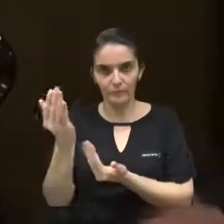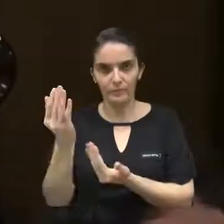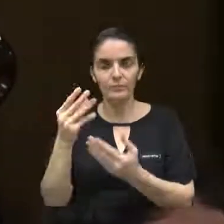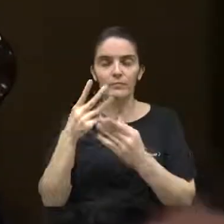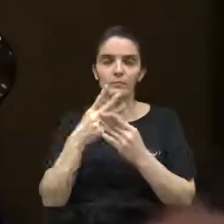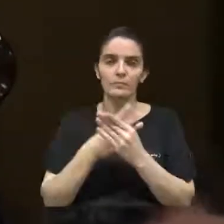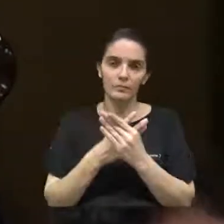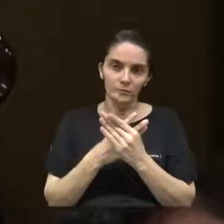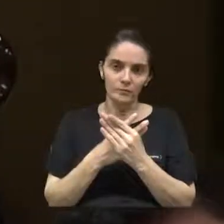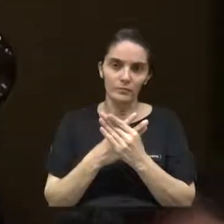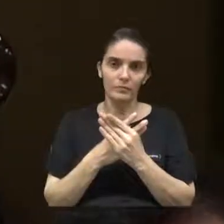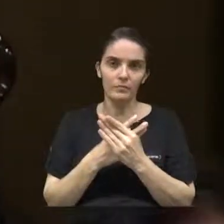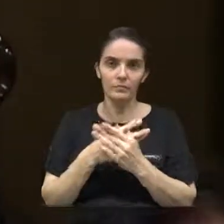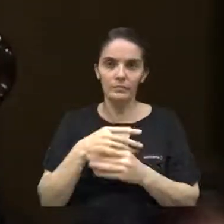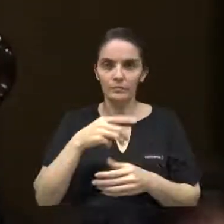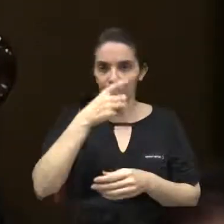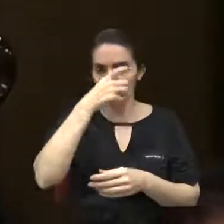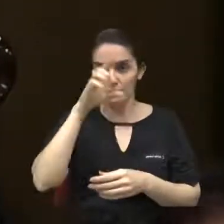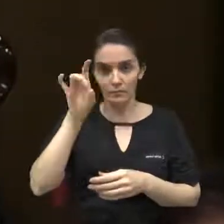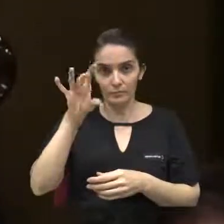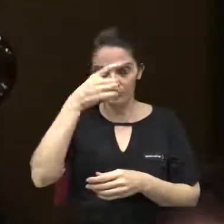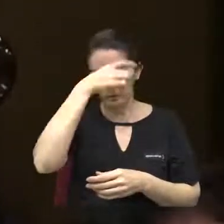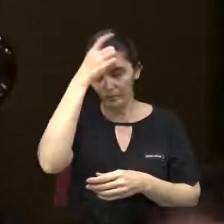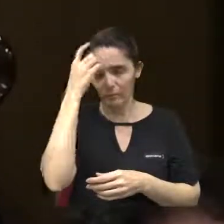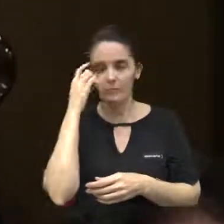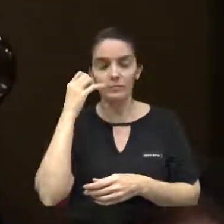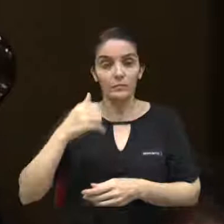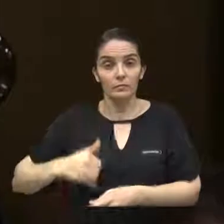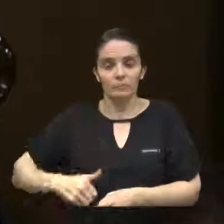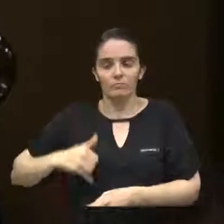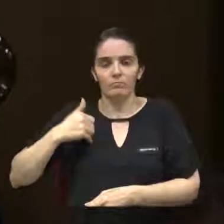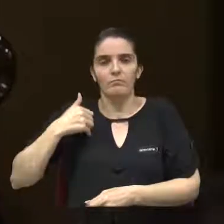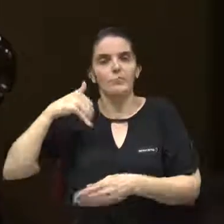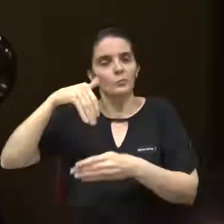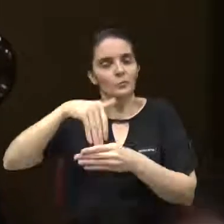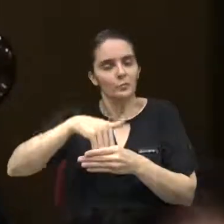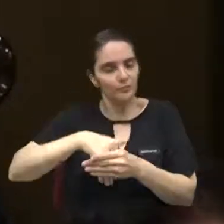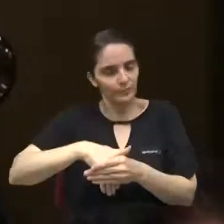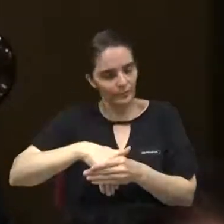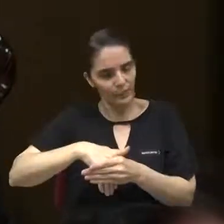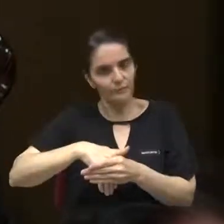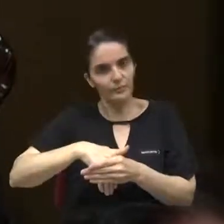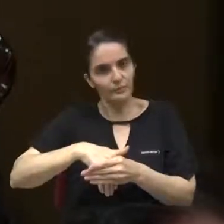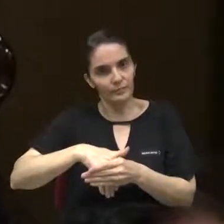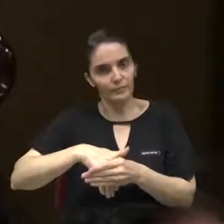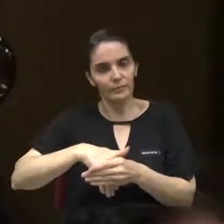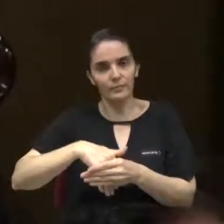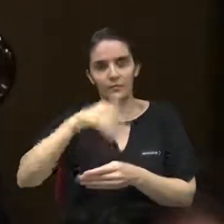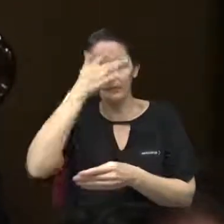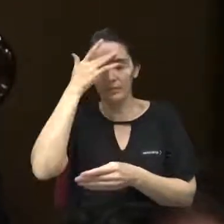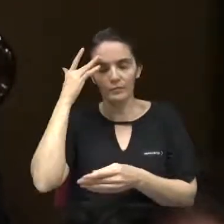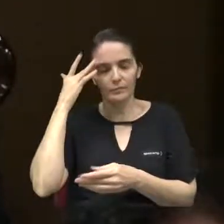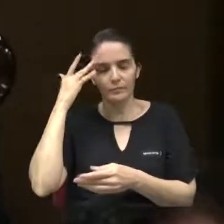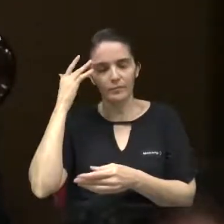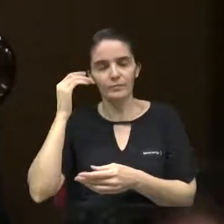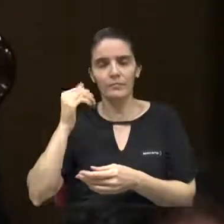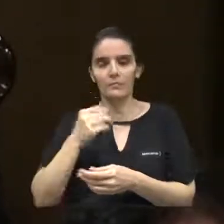Vereadores. E eu me sinto orgulhoso de poder votar, vereador Marco Xavier, com pessoas que merecem.